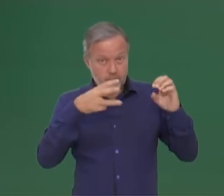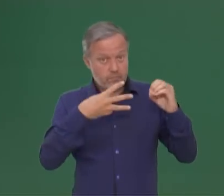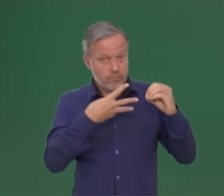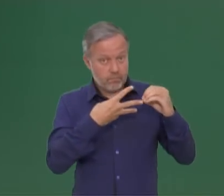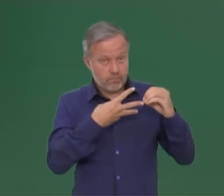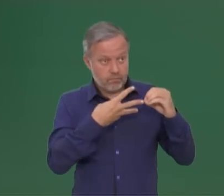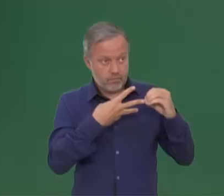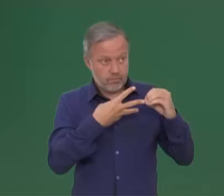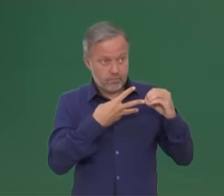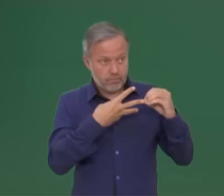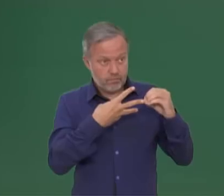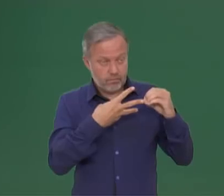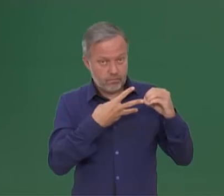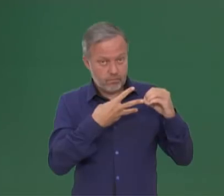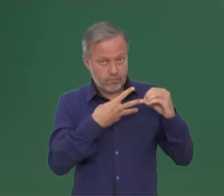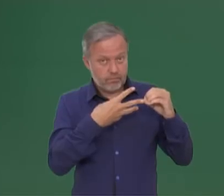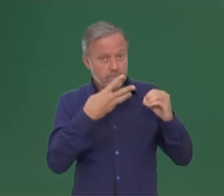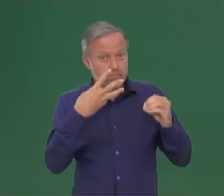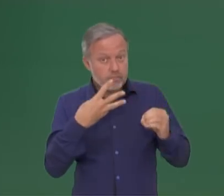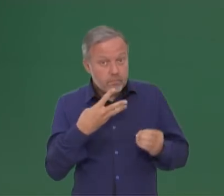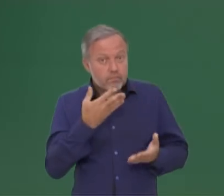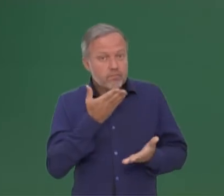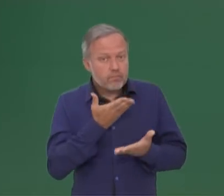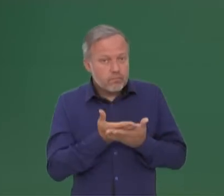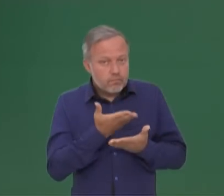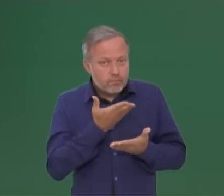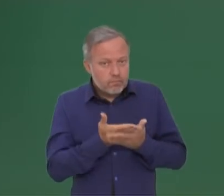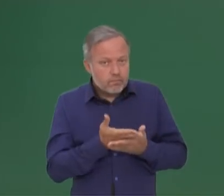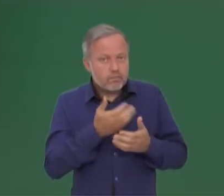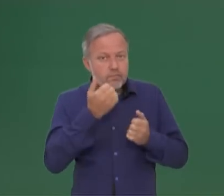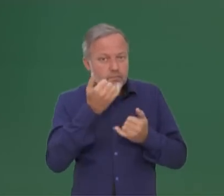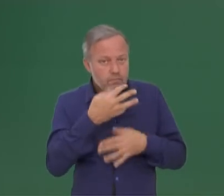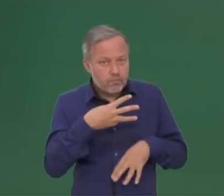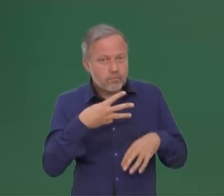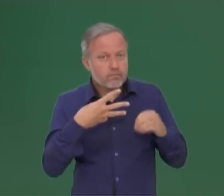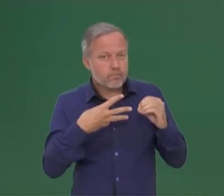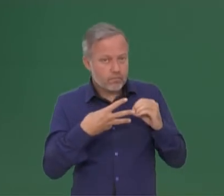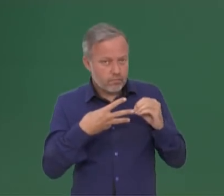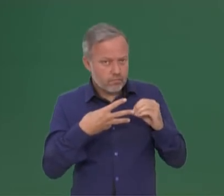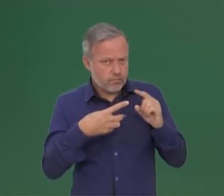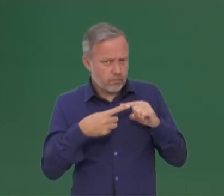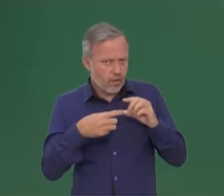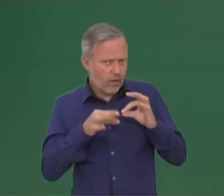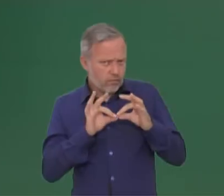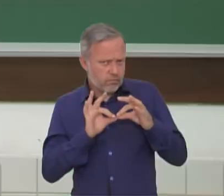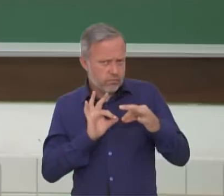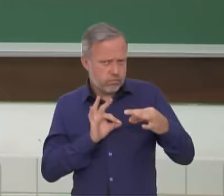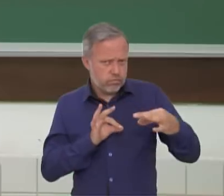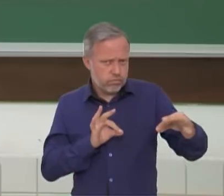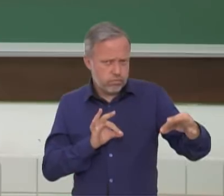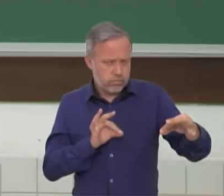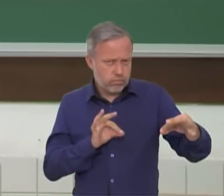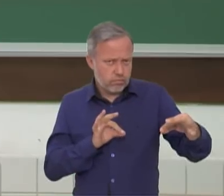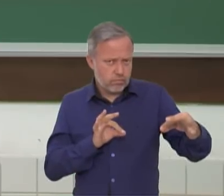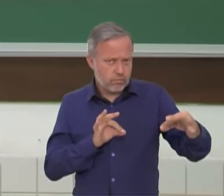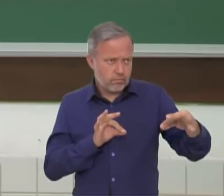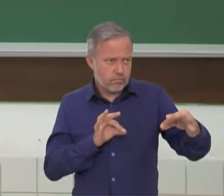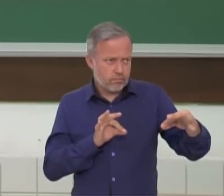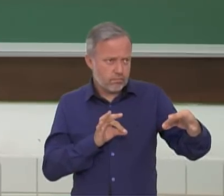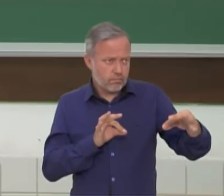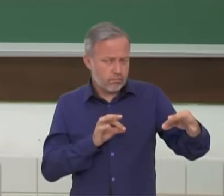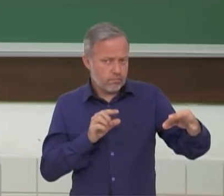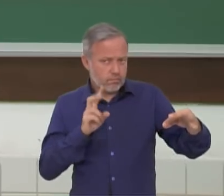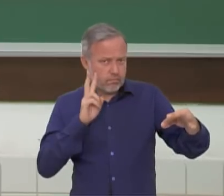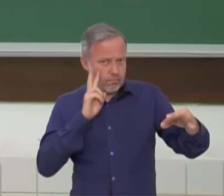aula. Já estamos 3 aulas falando de célula. É um assunto longo, é um assunto complexo. Eu concordo com vocês.